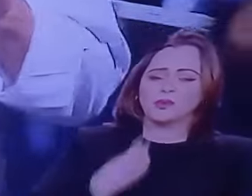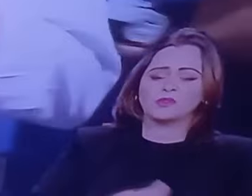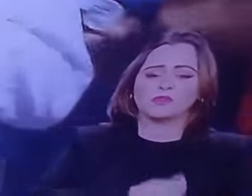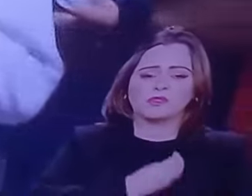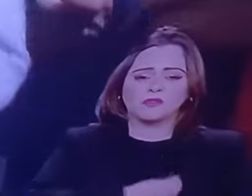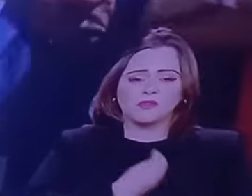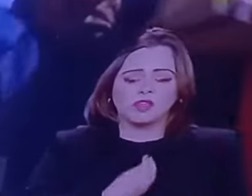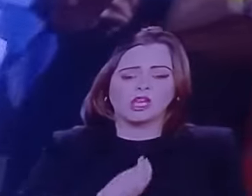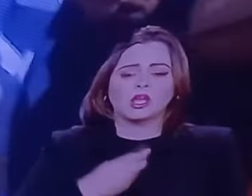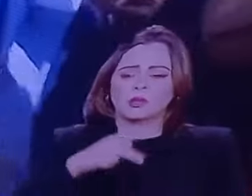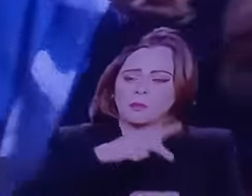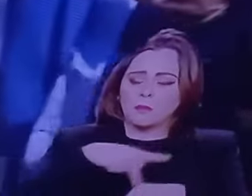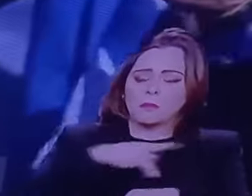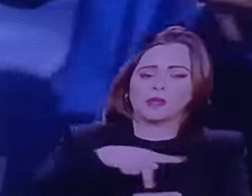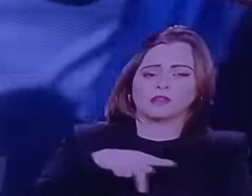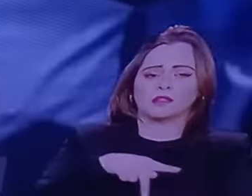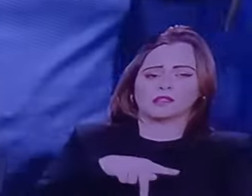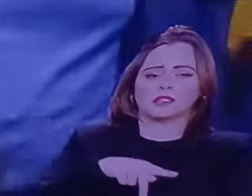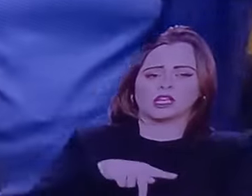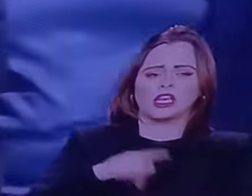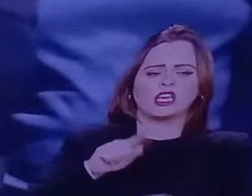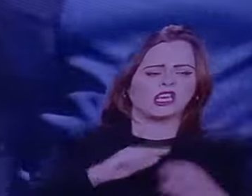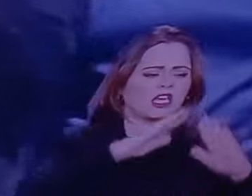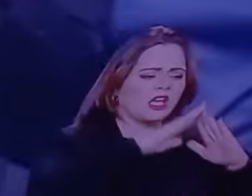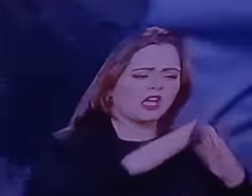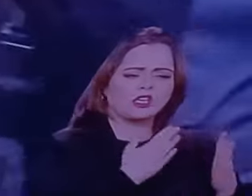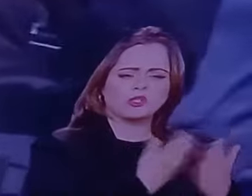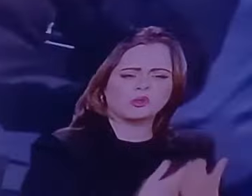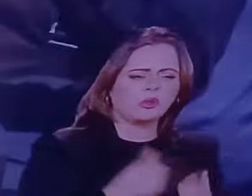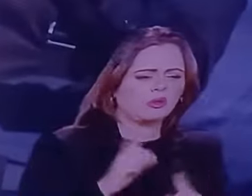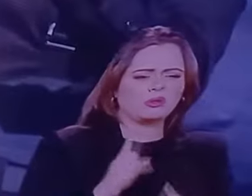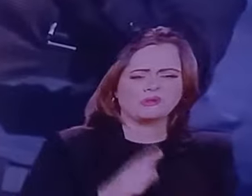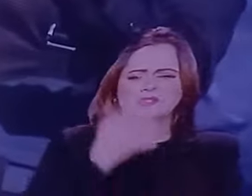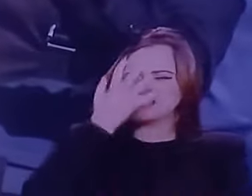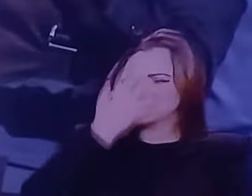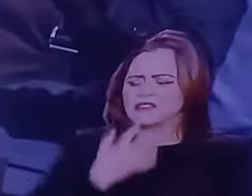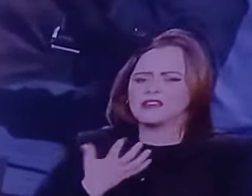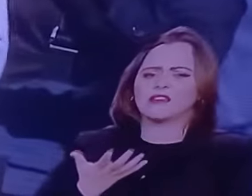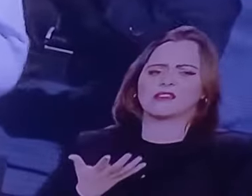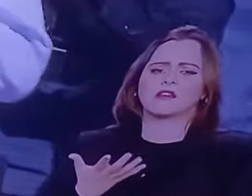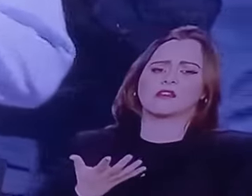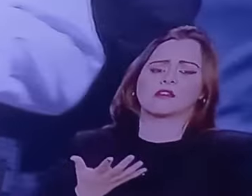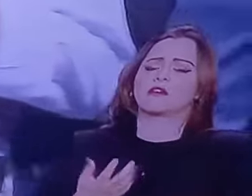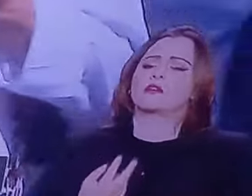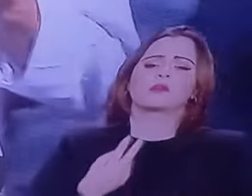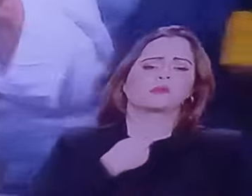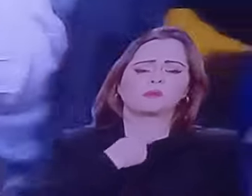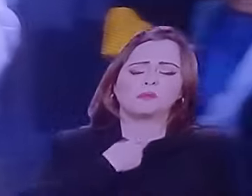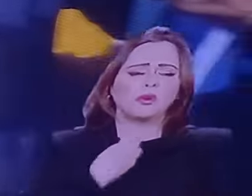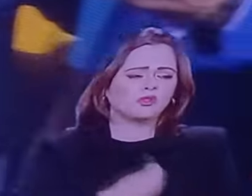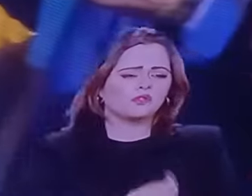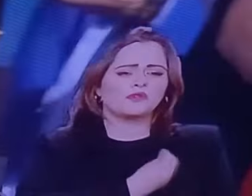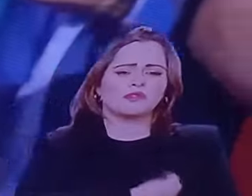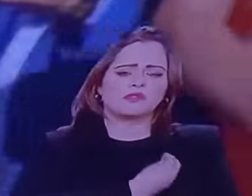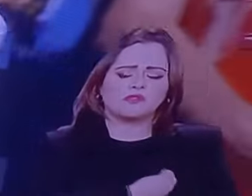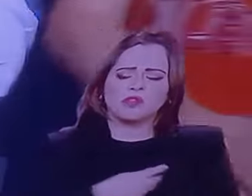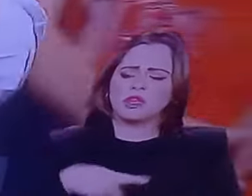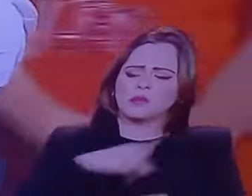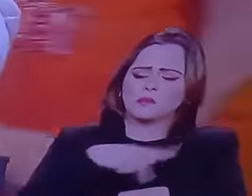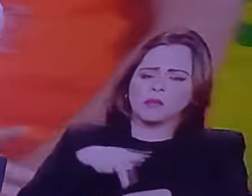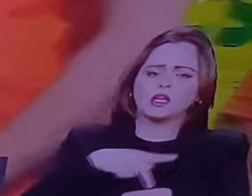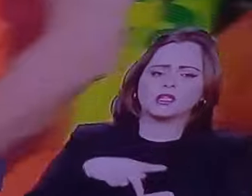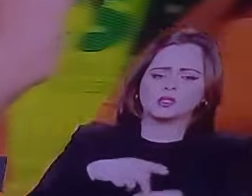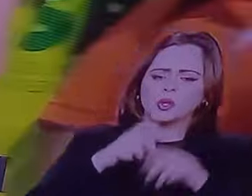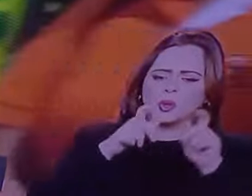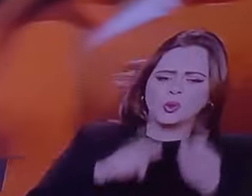país em que a escola não é levada a sério. A gente não pode viver num país